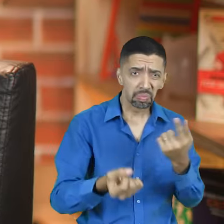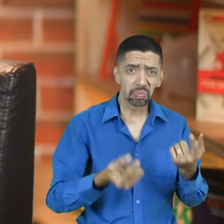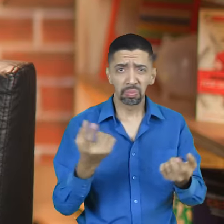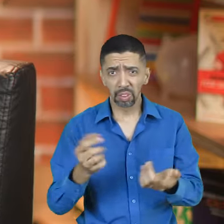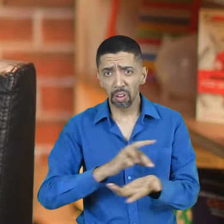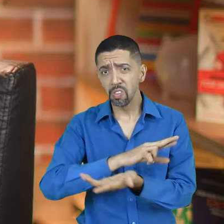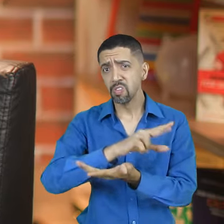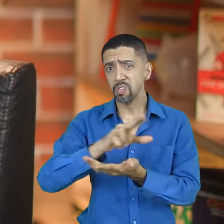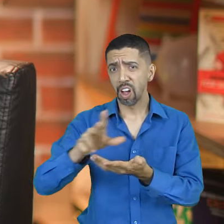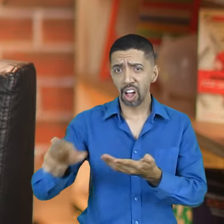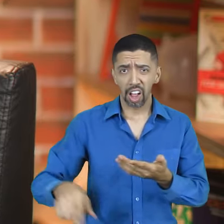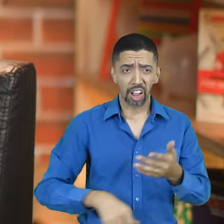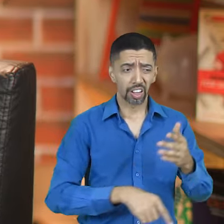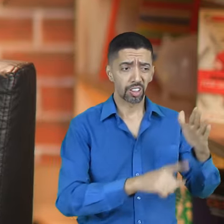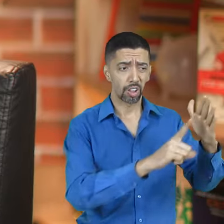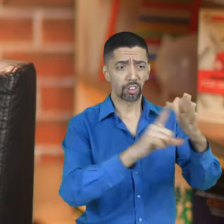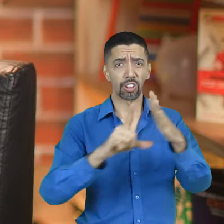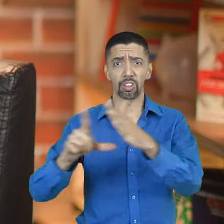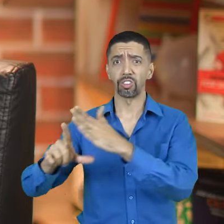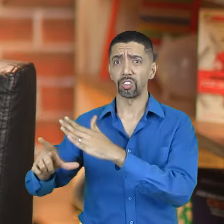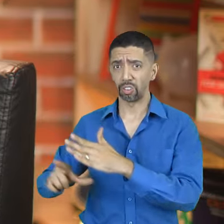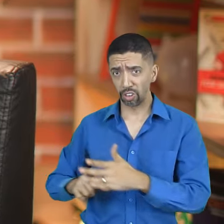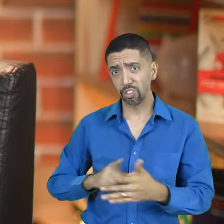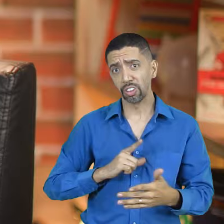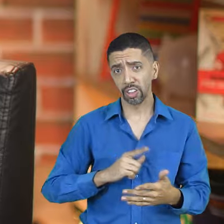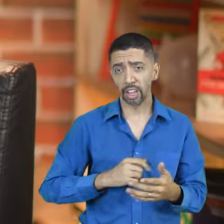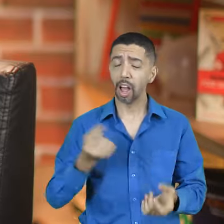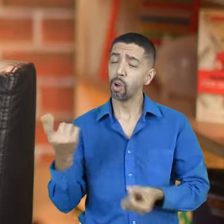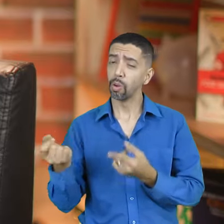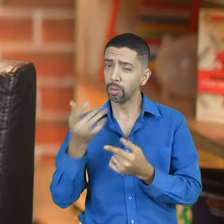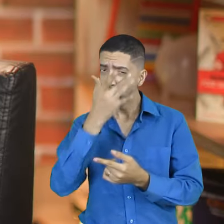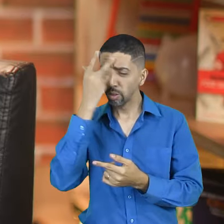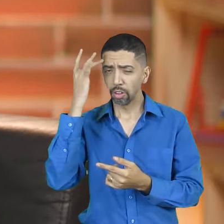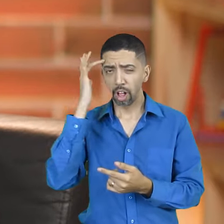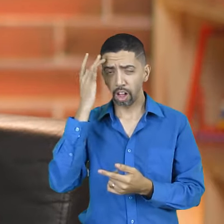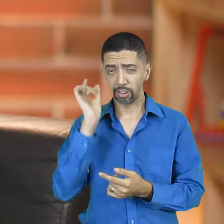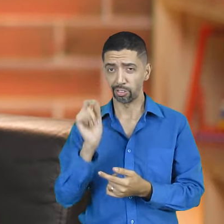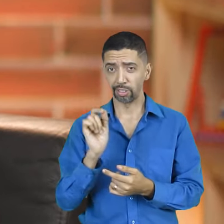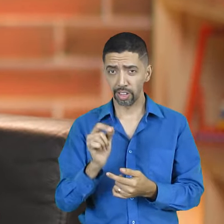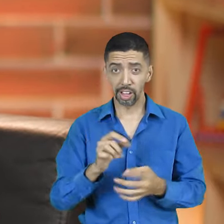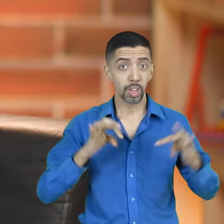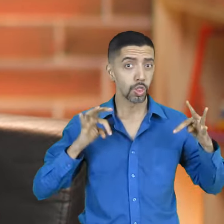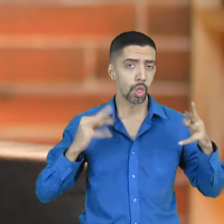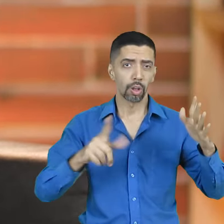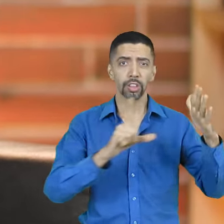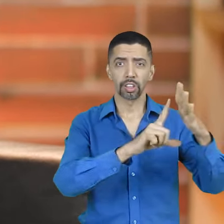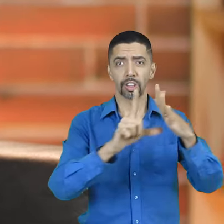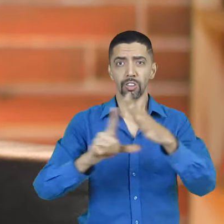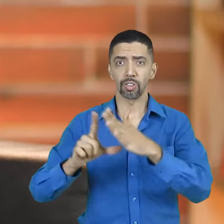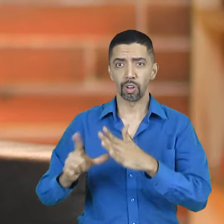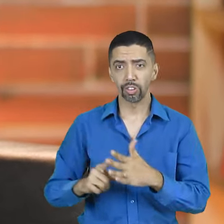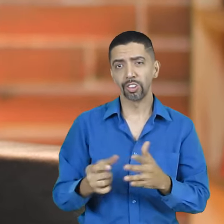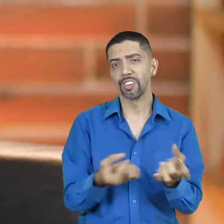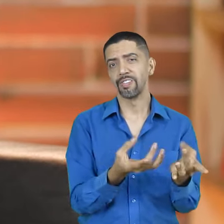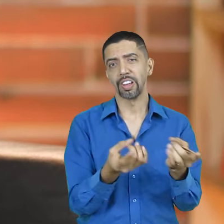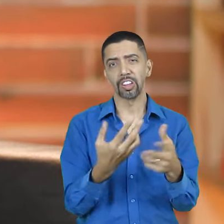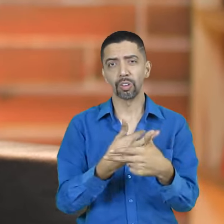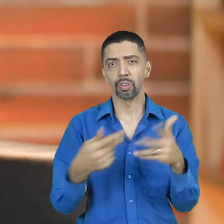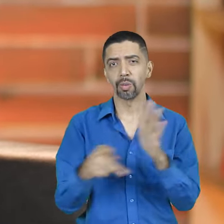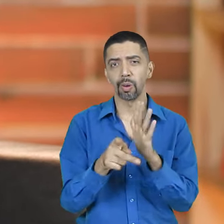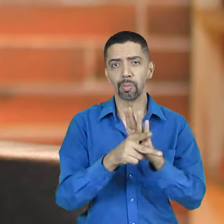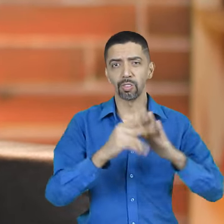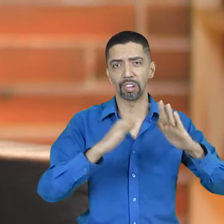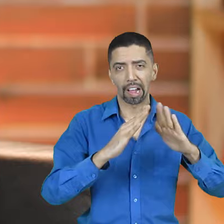aí que todas as magazines podem quebrar. Tem pessoas que falam assim, não vão quebrar. Em quem você acredita? Primeiro você precisa entender